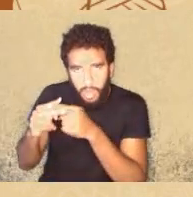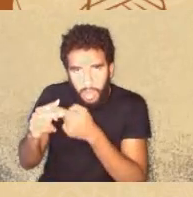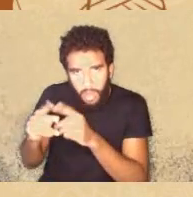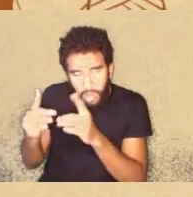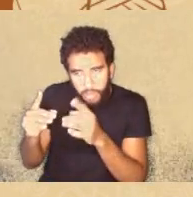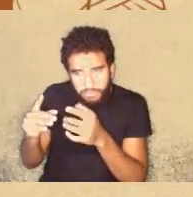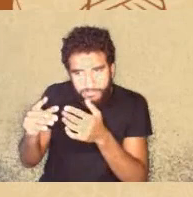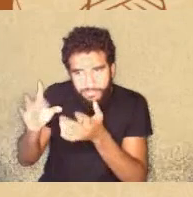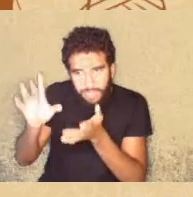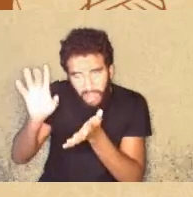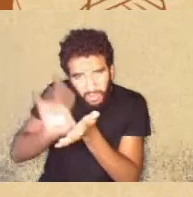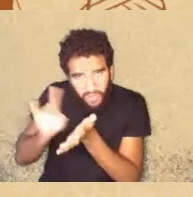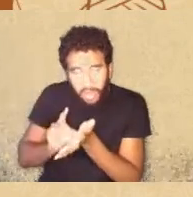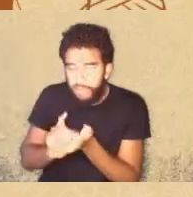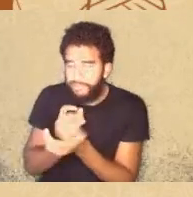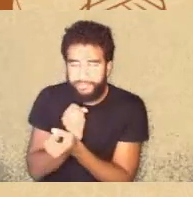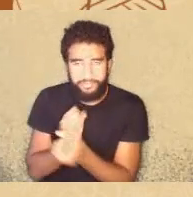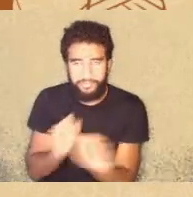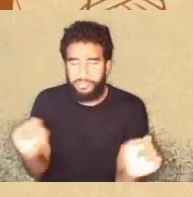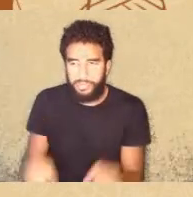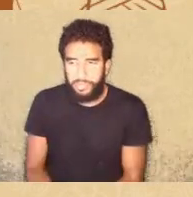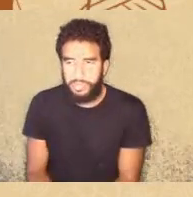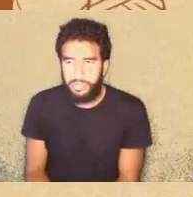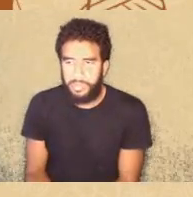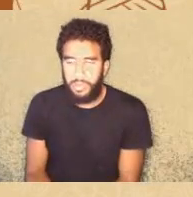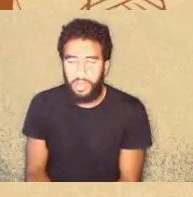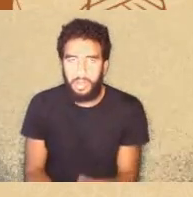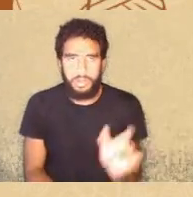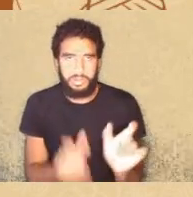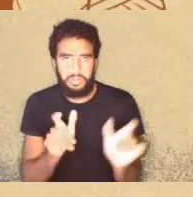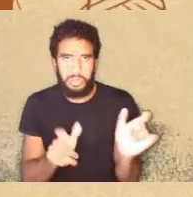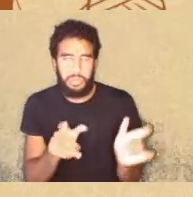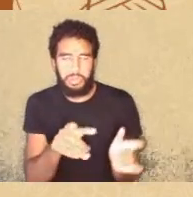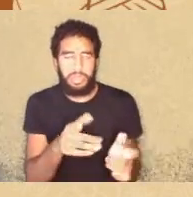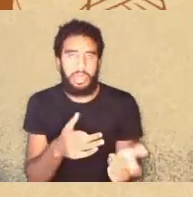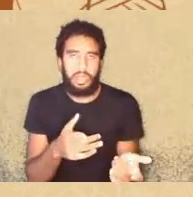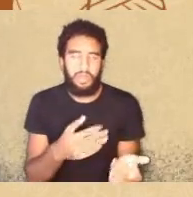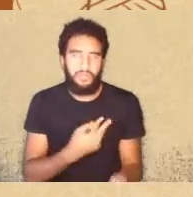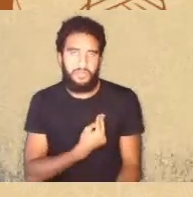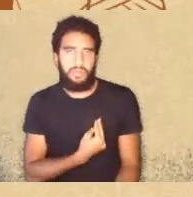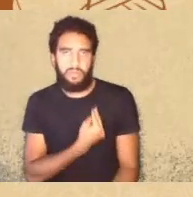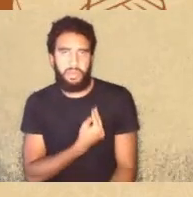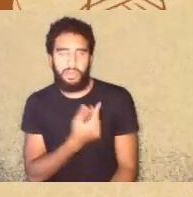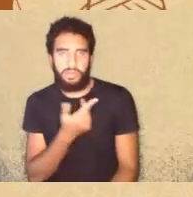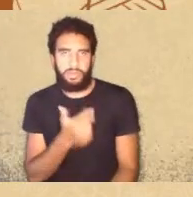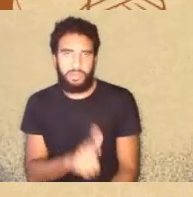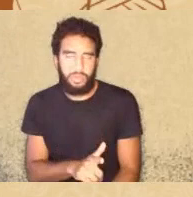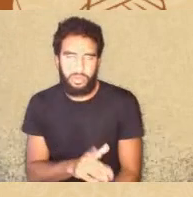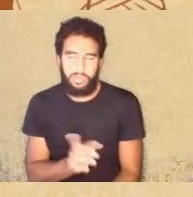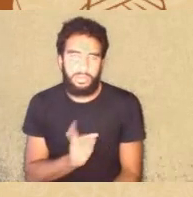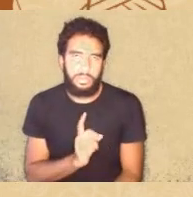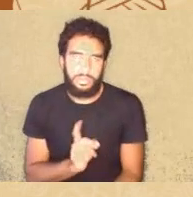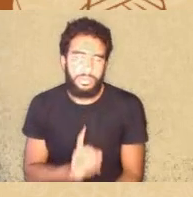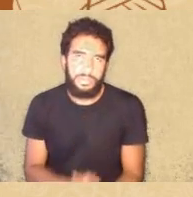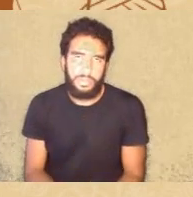gente não tem como ressuscitar as pessoas. É isso. Seria ressuscitar os mortos. Seria